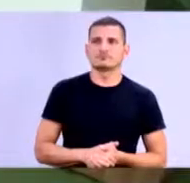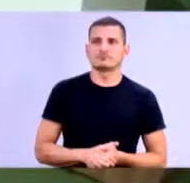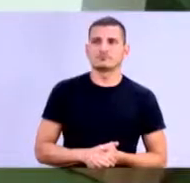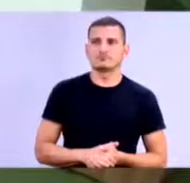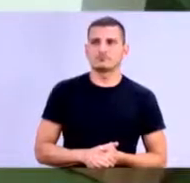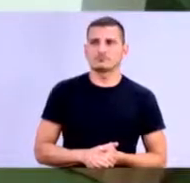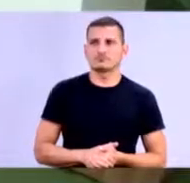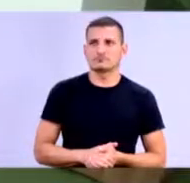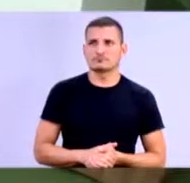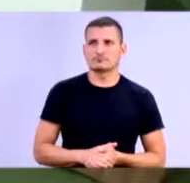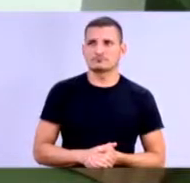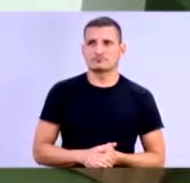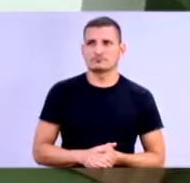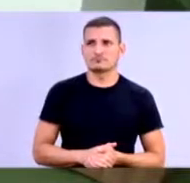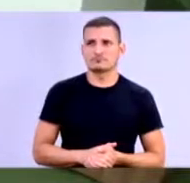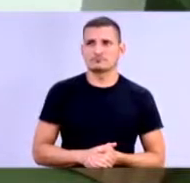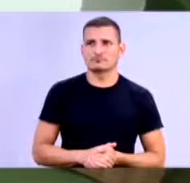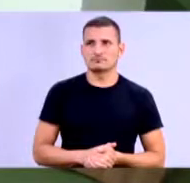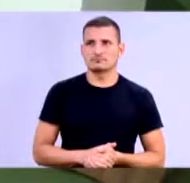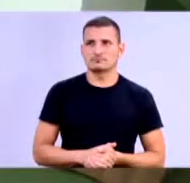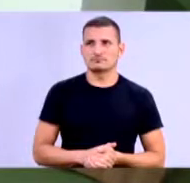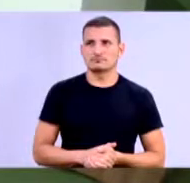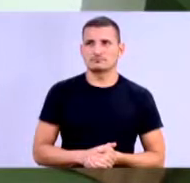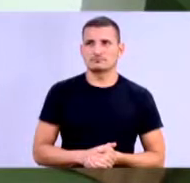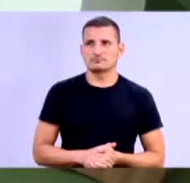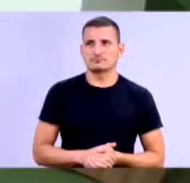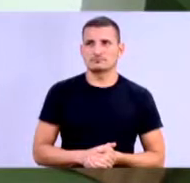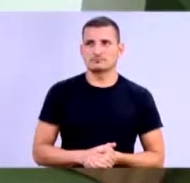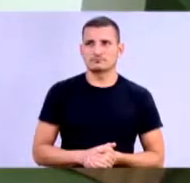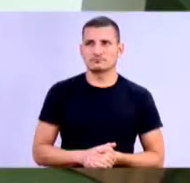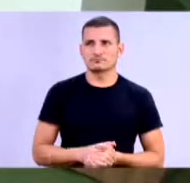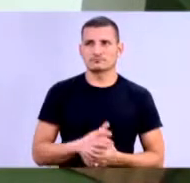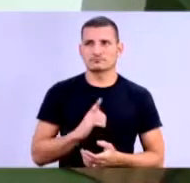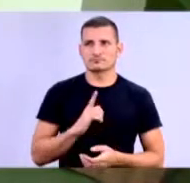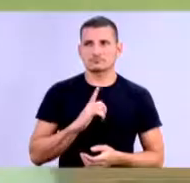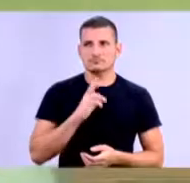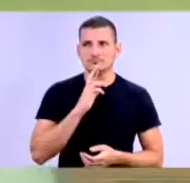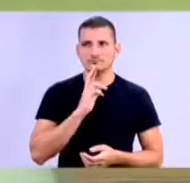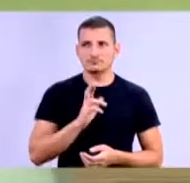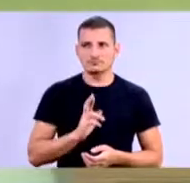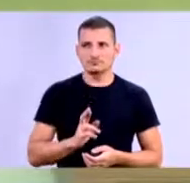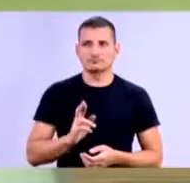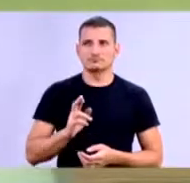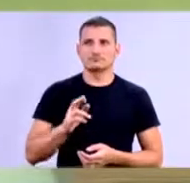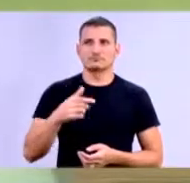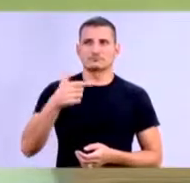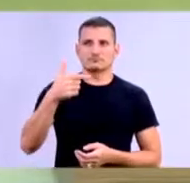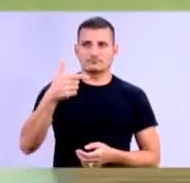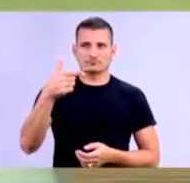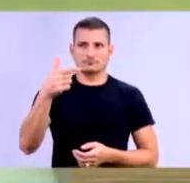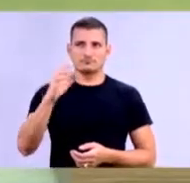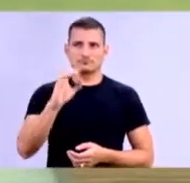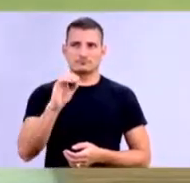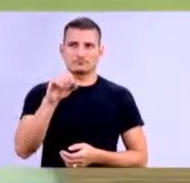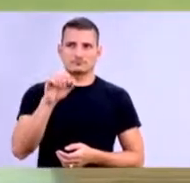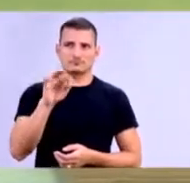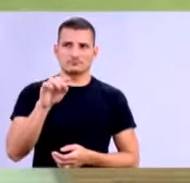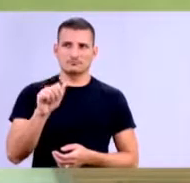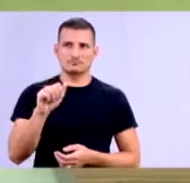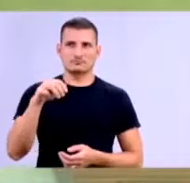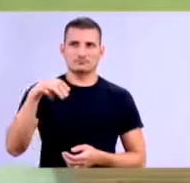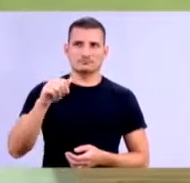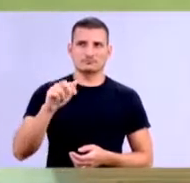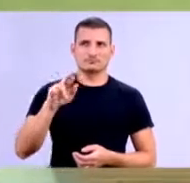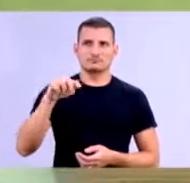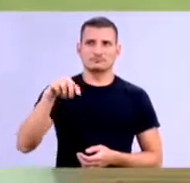como está aí as respostas? Olha, nós temos as respostas na questão 2 de Costa Marques, da aluna